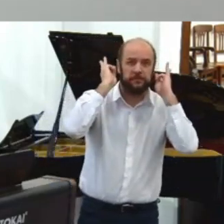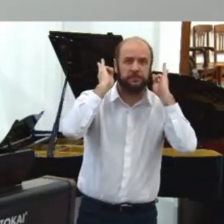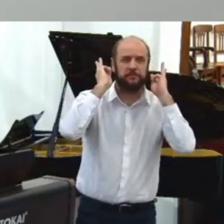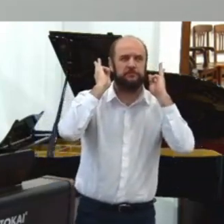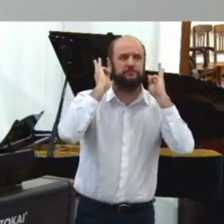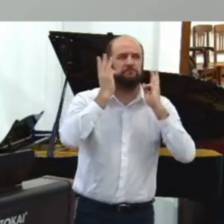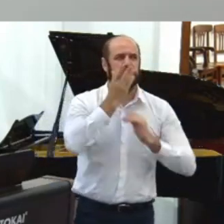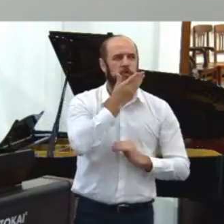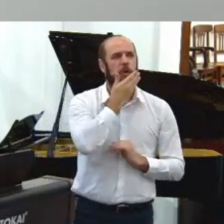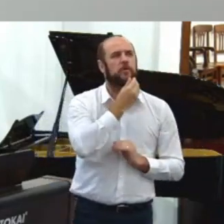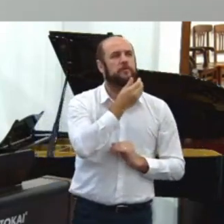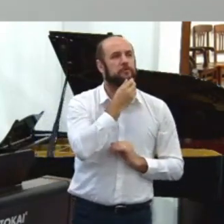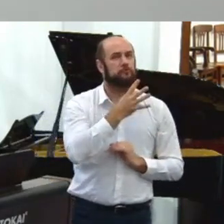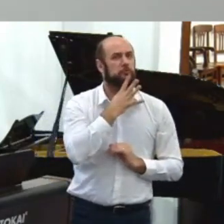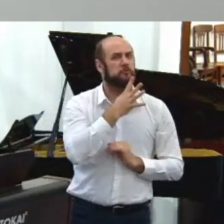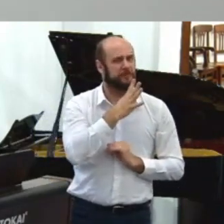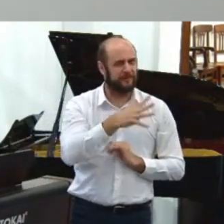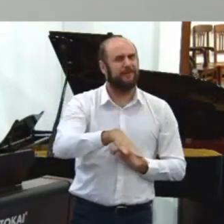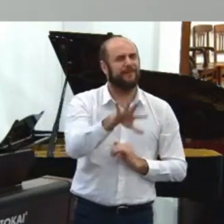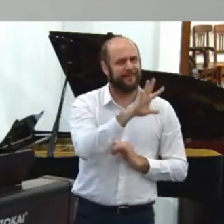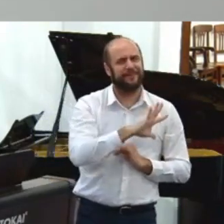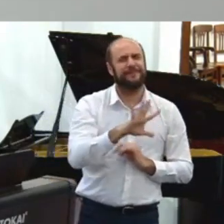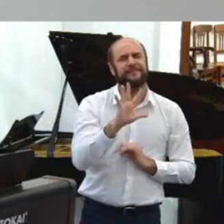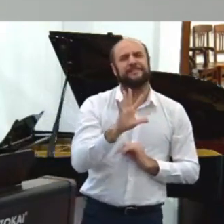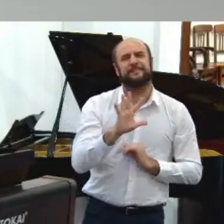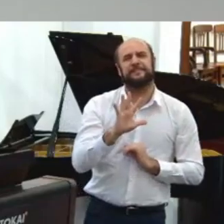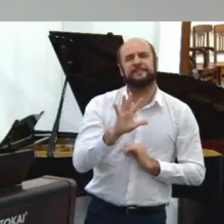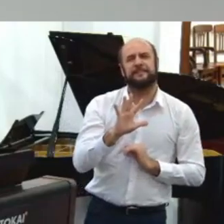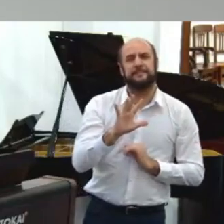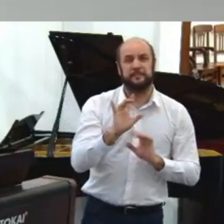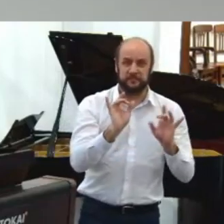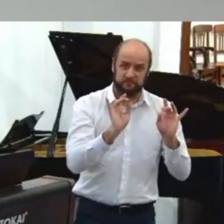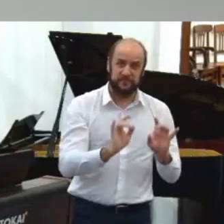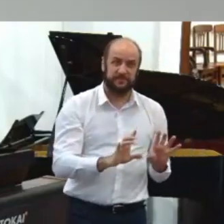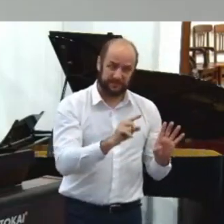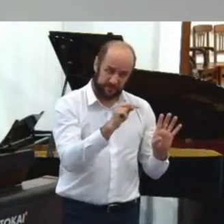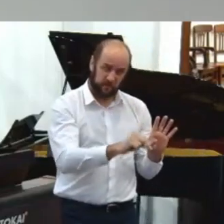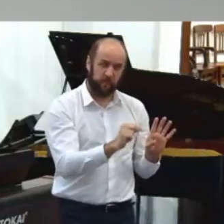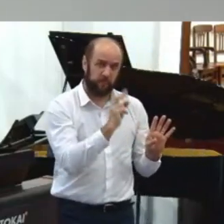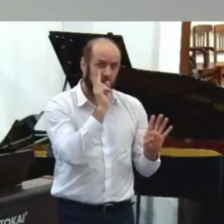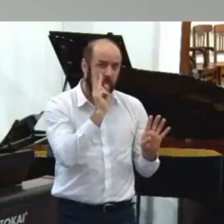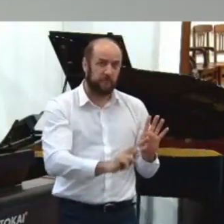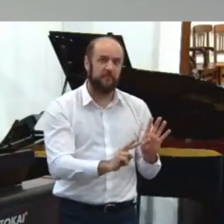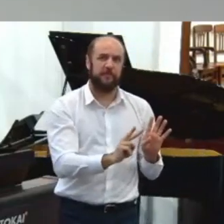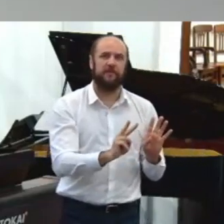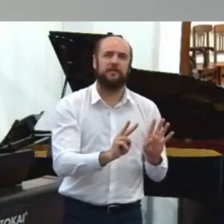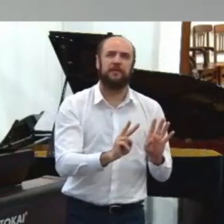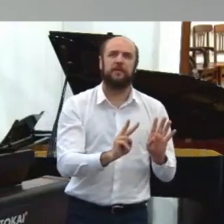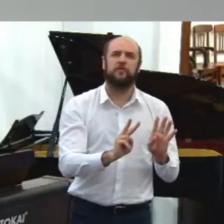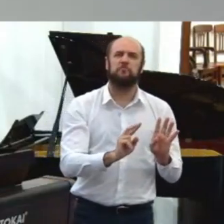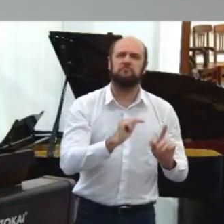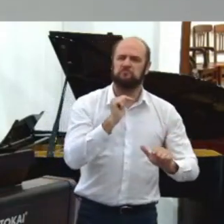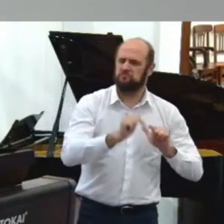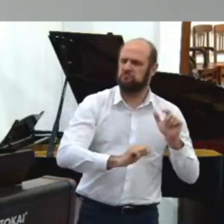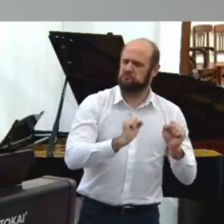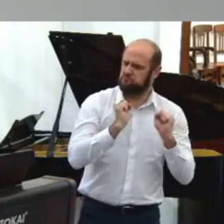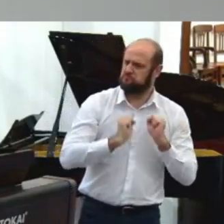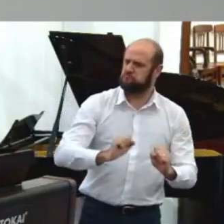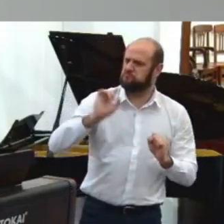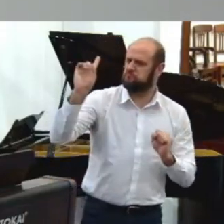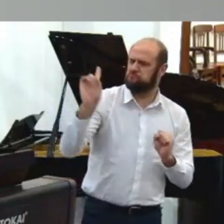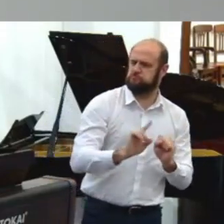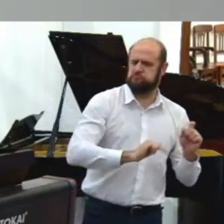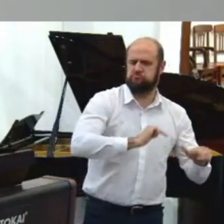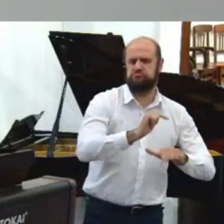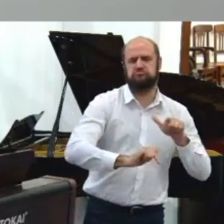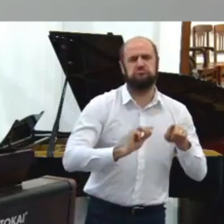Moisés, este homem tão conhecido de todos nós, e aqui neste momento nós conseguimos ver uma ação muito poderosa de